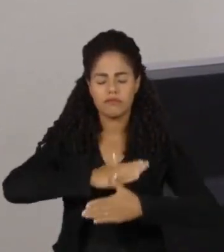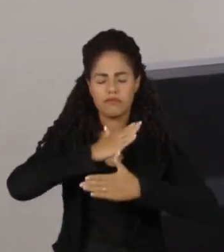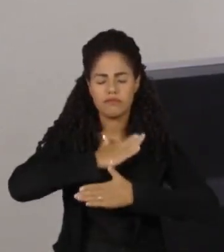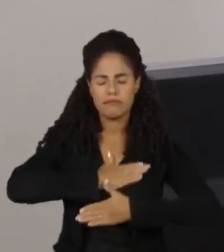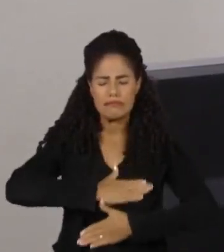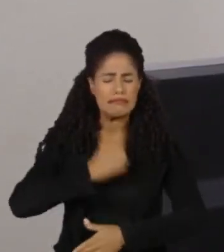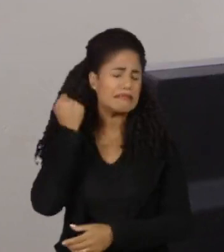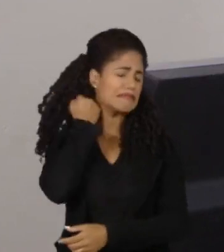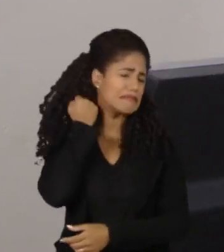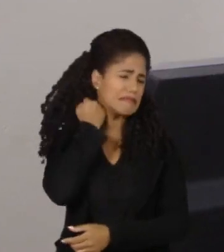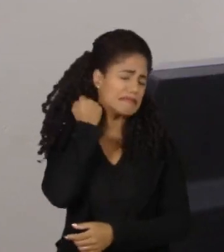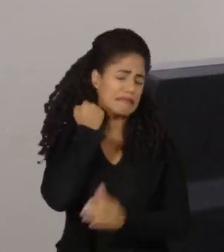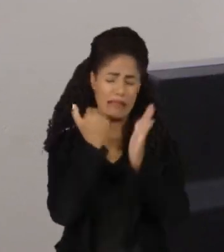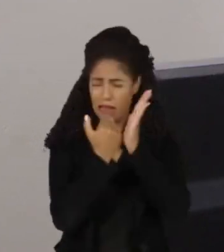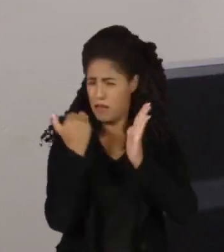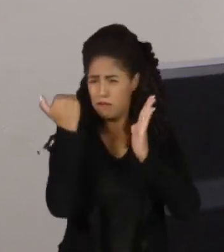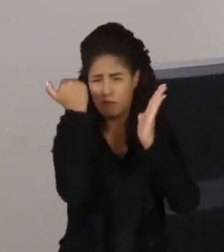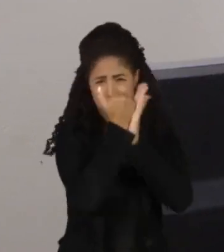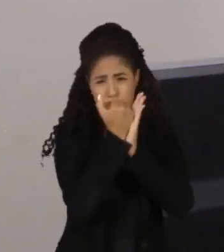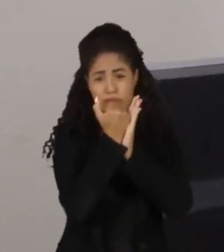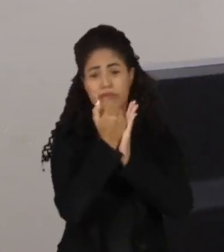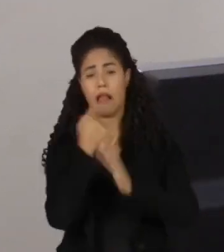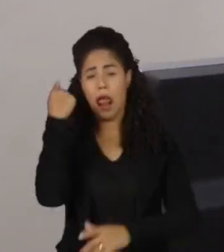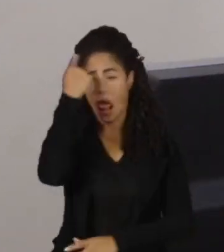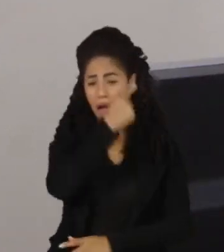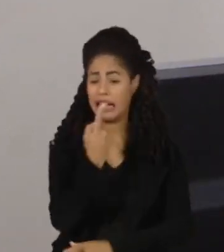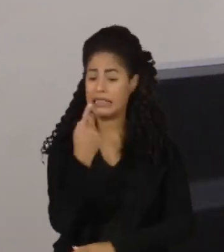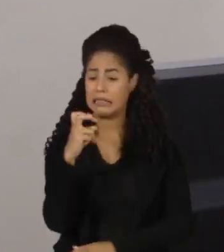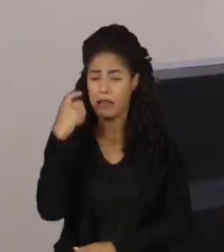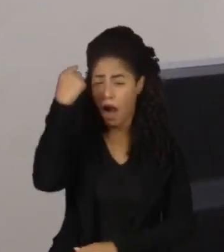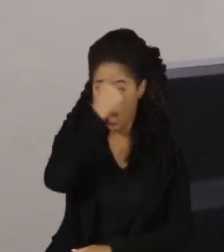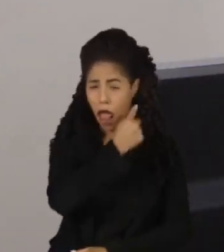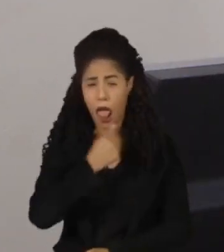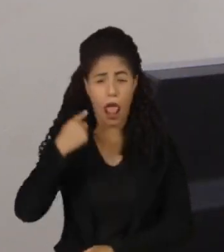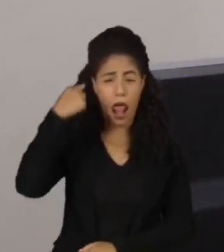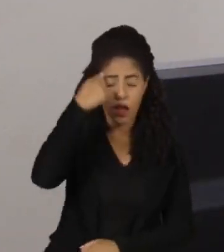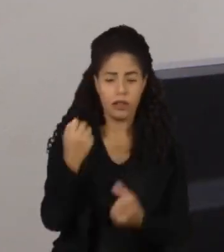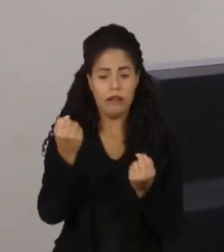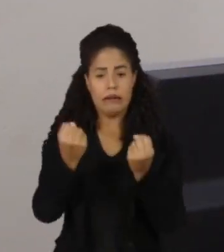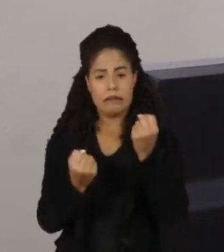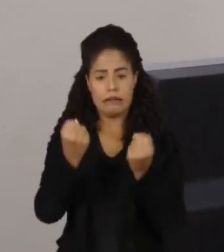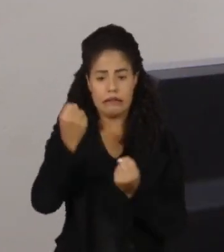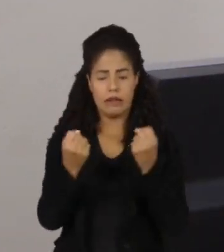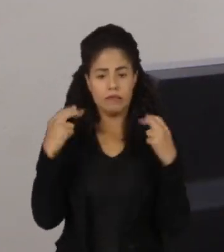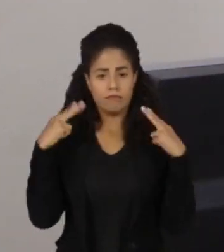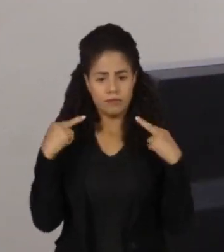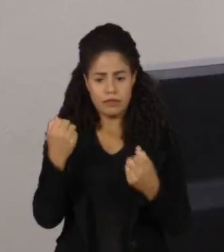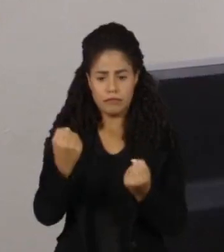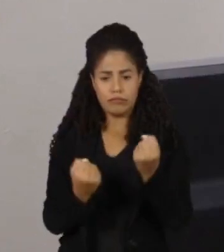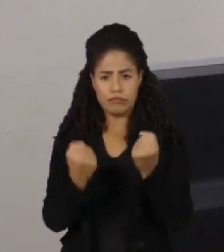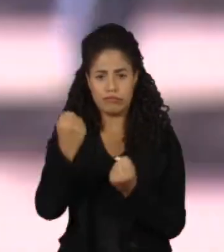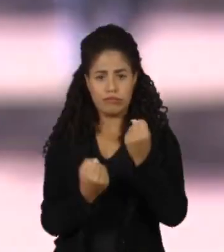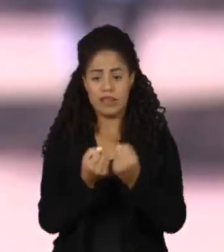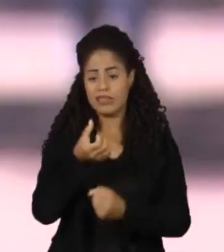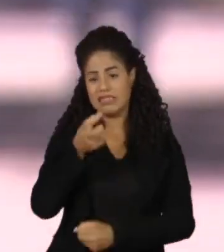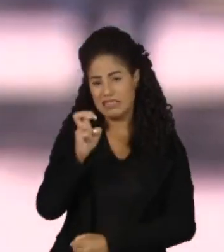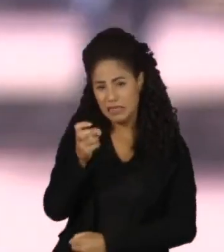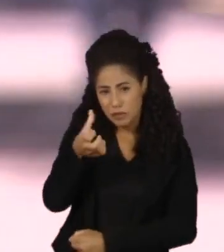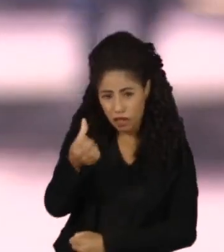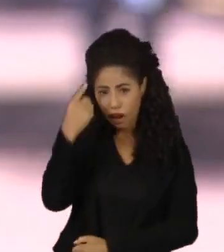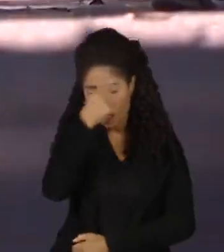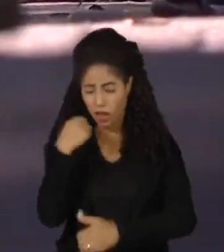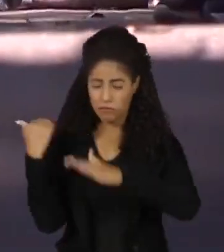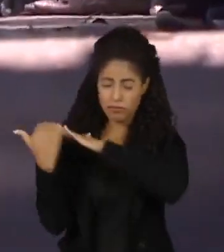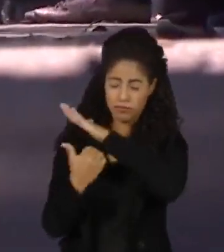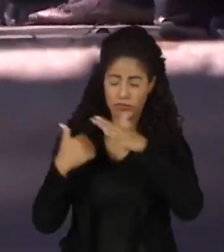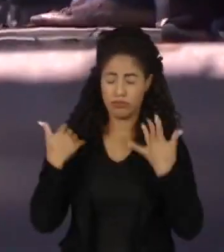muito estressado, trabalhando mais de 15 horas por dia no aplicativo e mais de 5 ou 6 horas na empresa. O